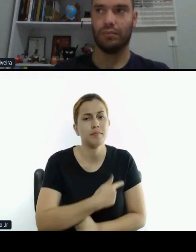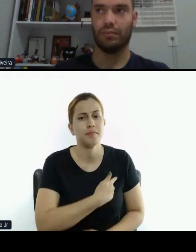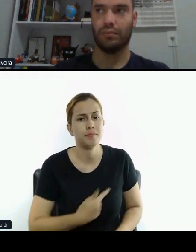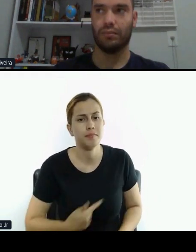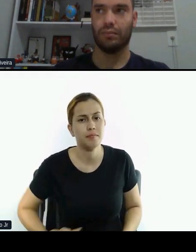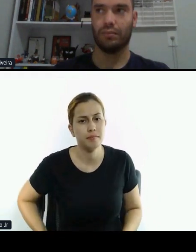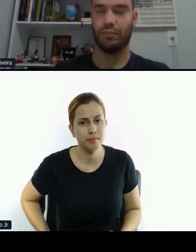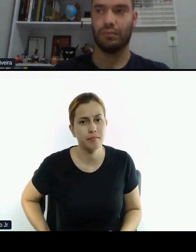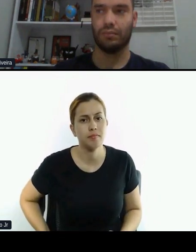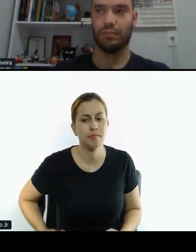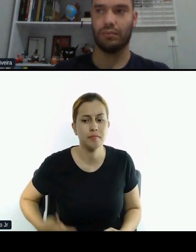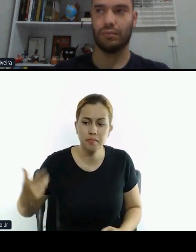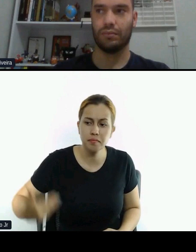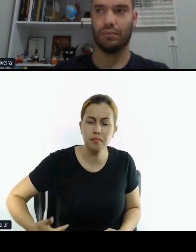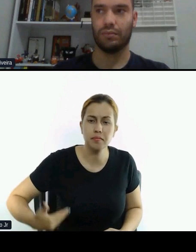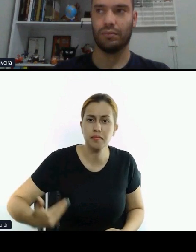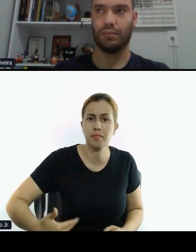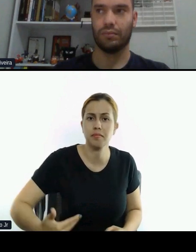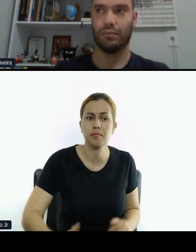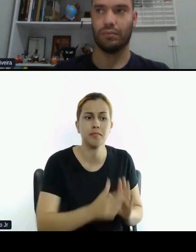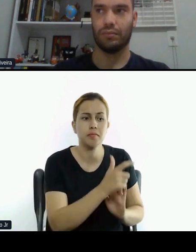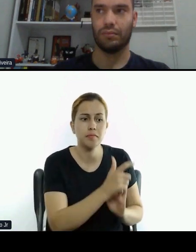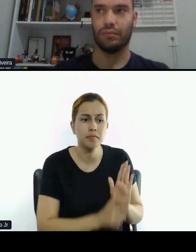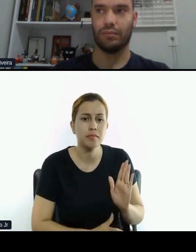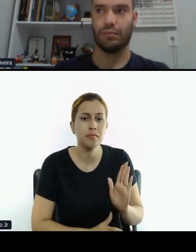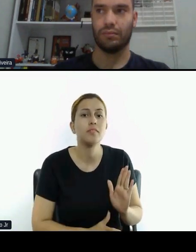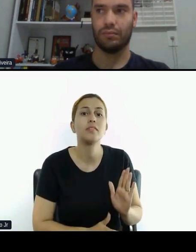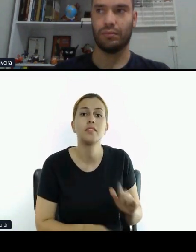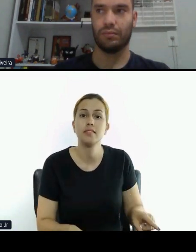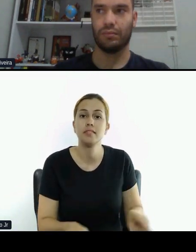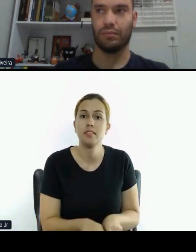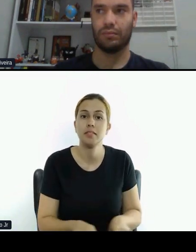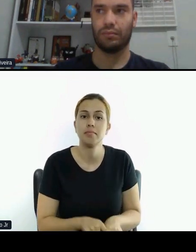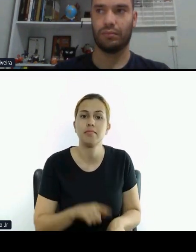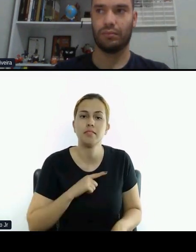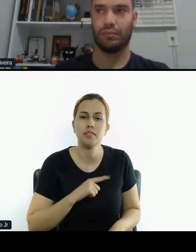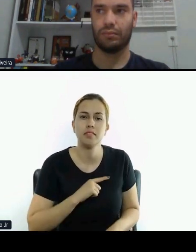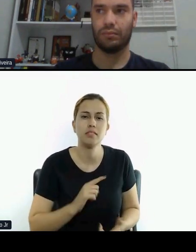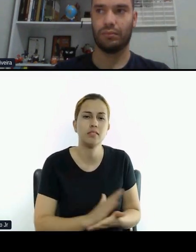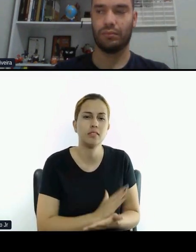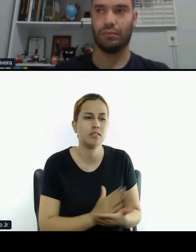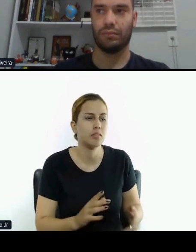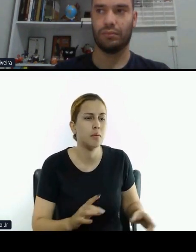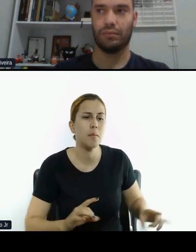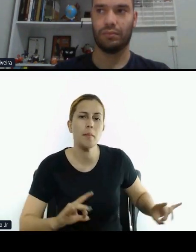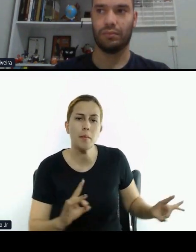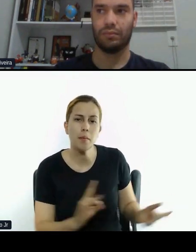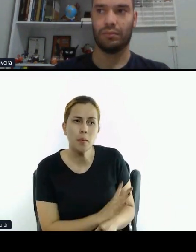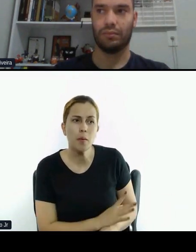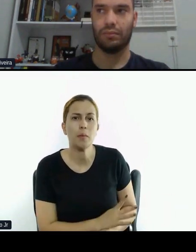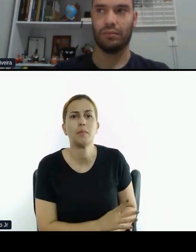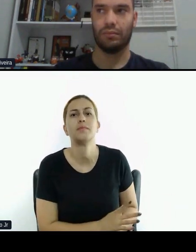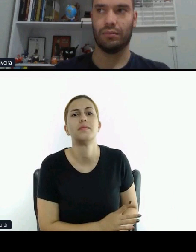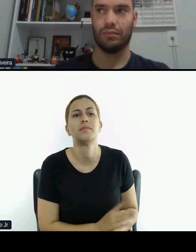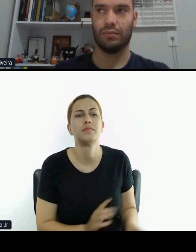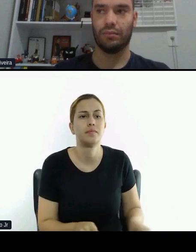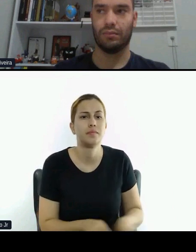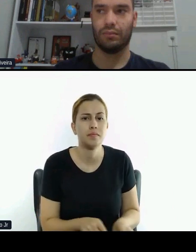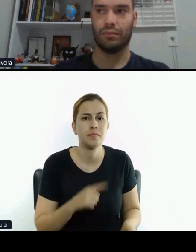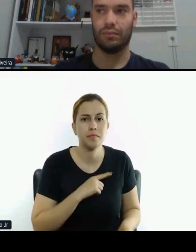a seguirem o padrão, né, até porque a gente já tem componentes prontos, a gente tem